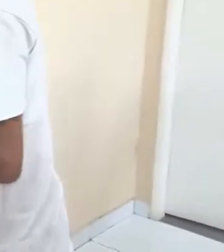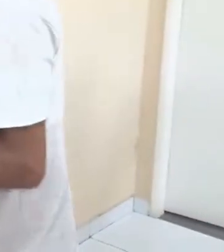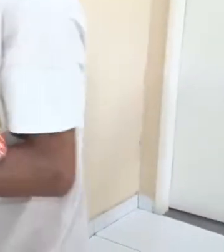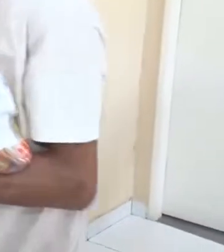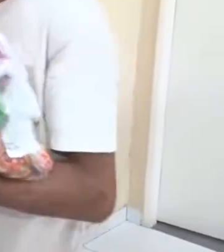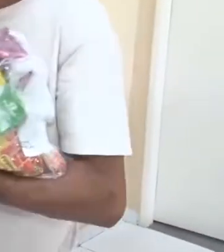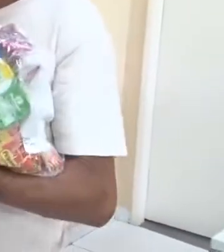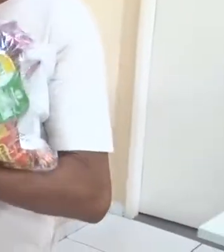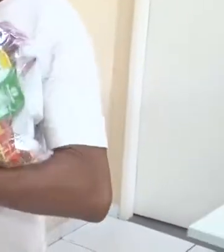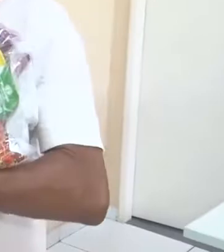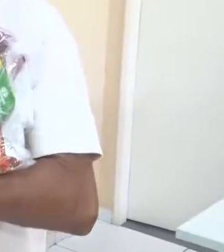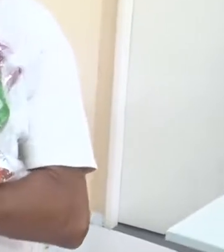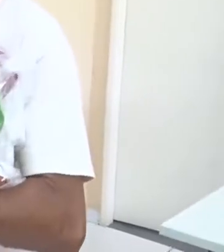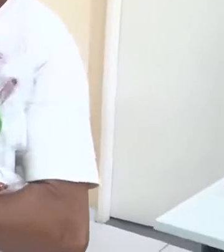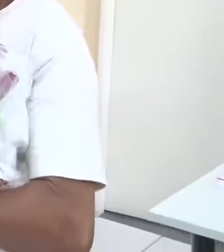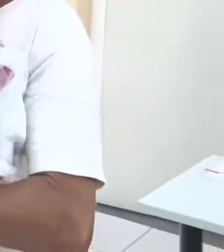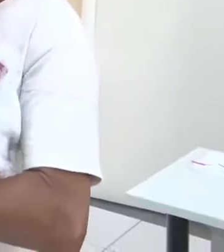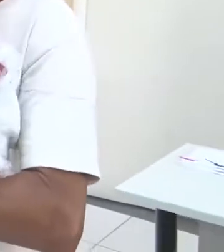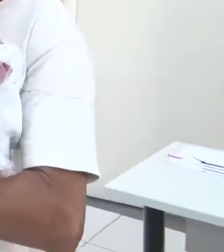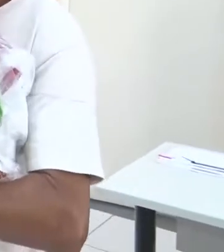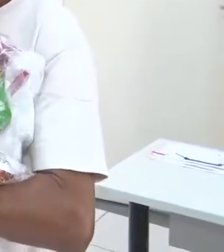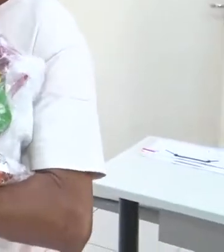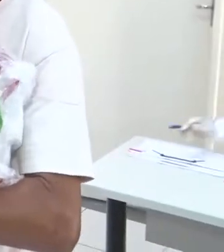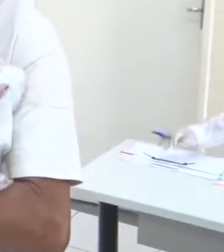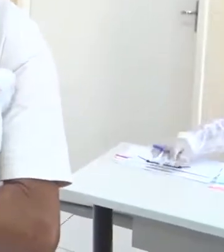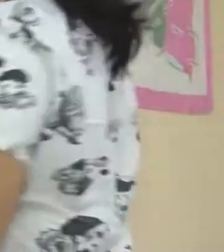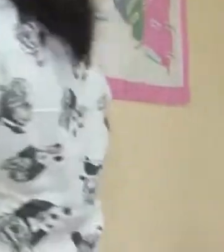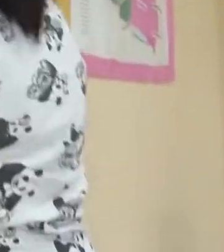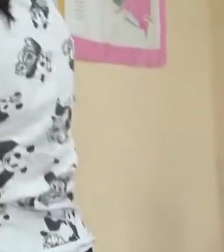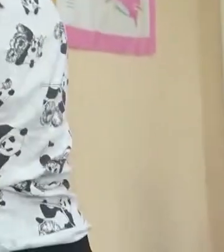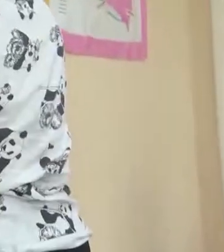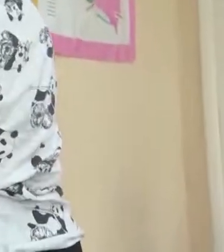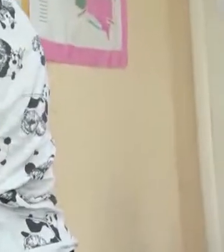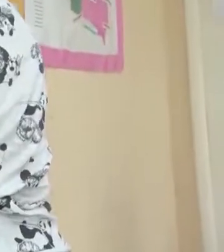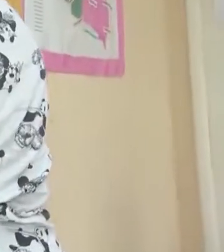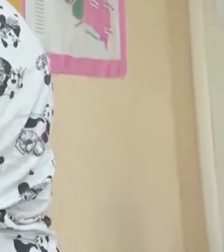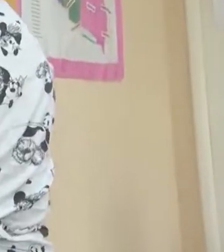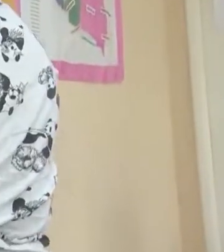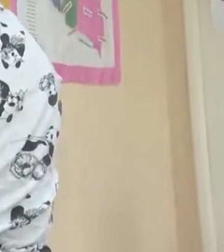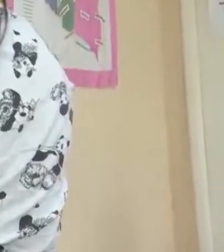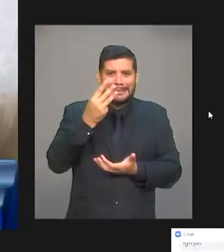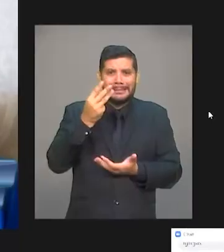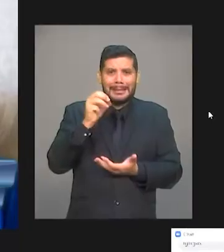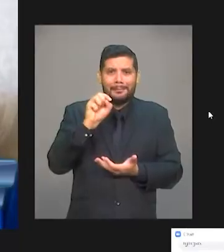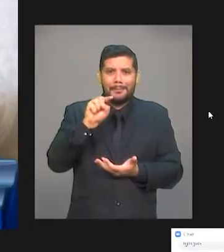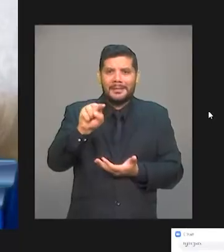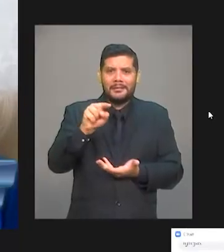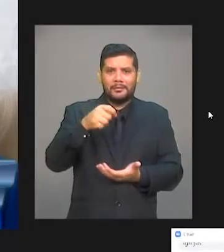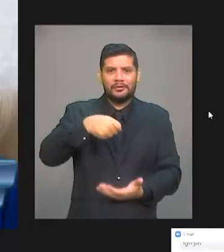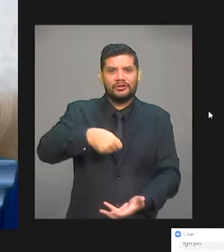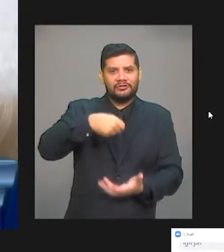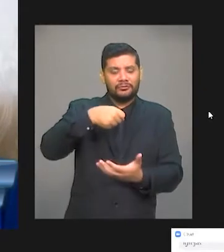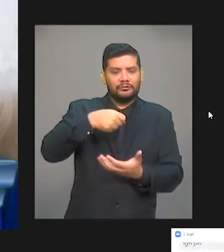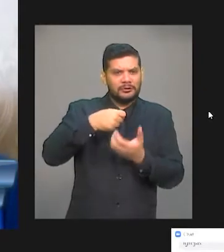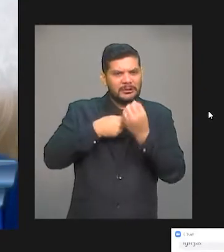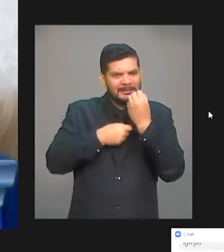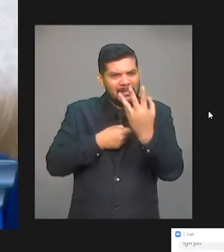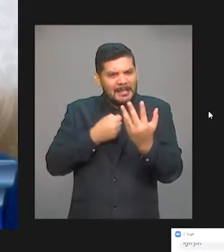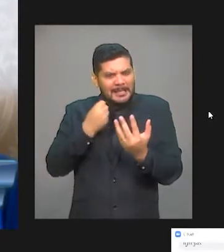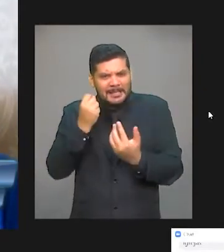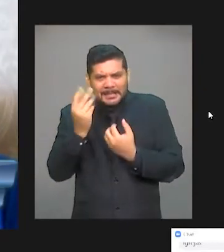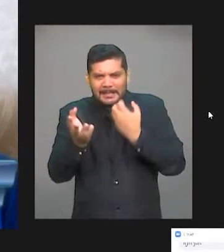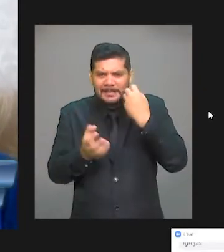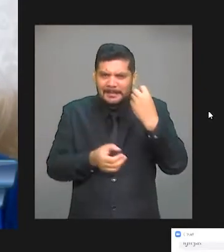Legislativa e do Governo do Estado para minimizar os impactos da pandemia no Ceará foram lembradas pelo deputado